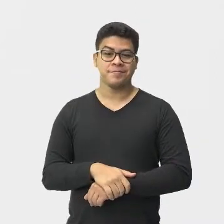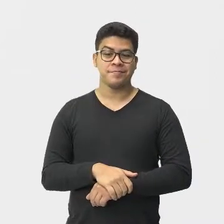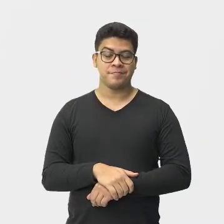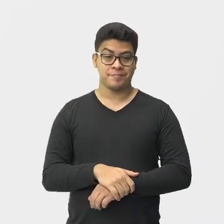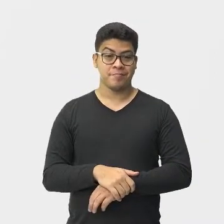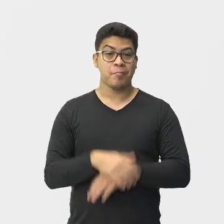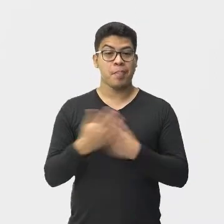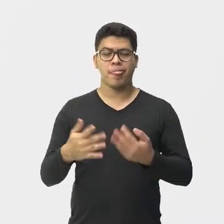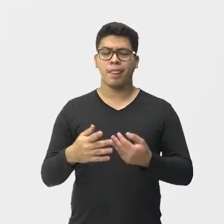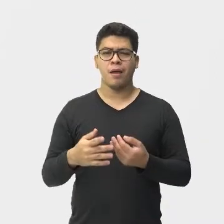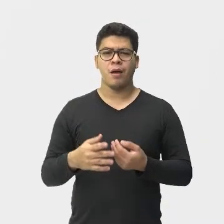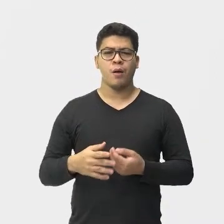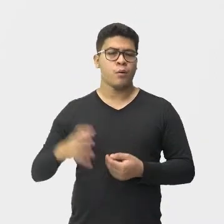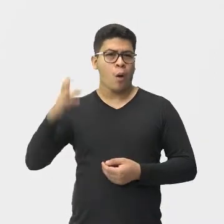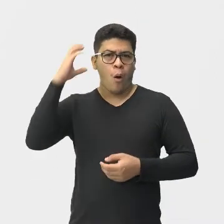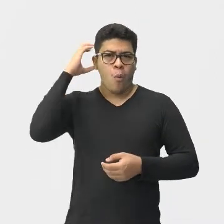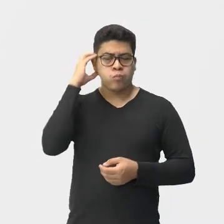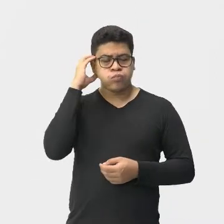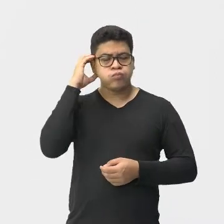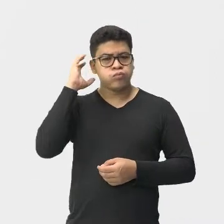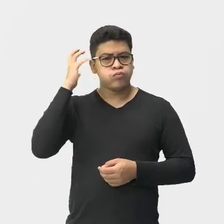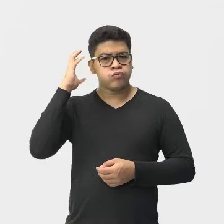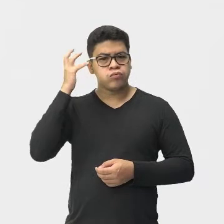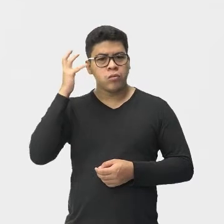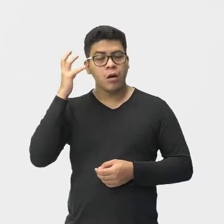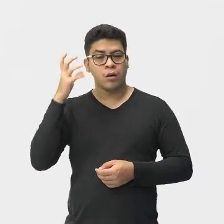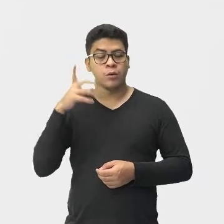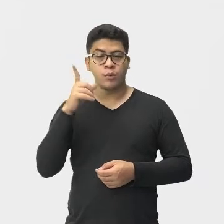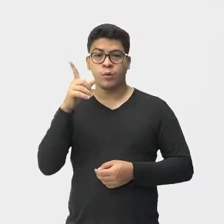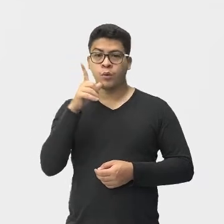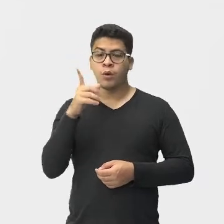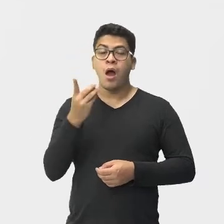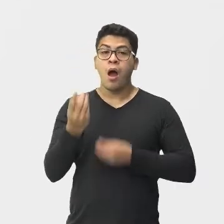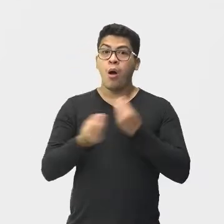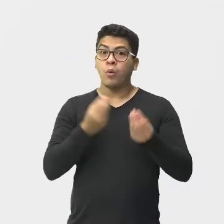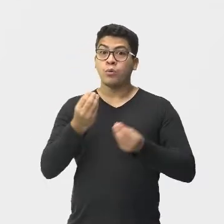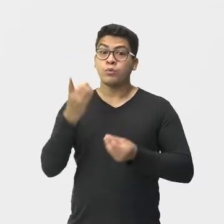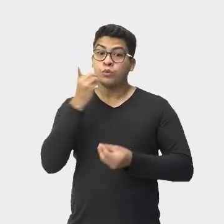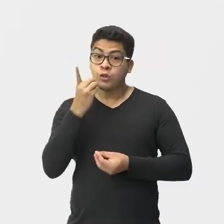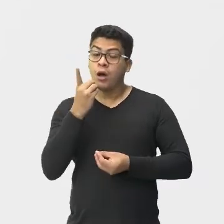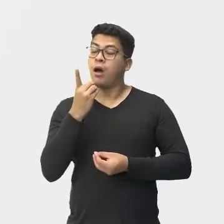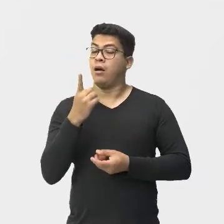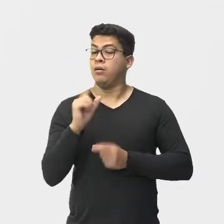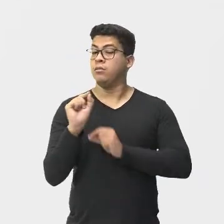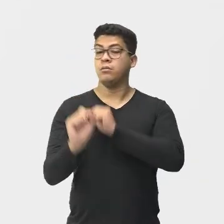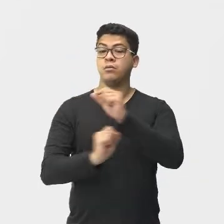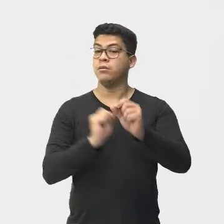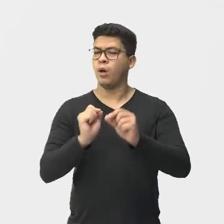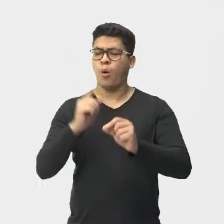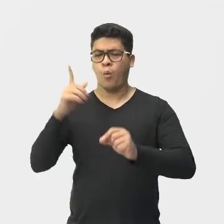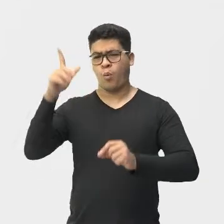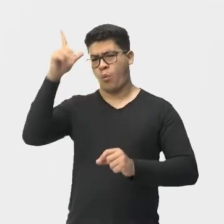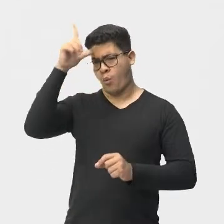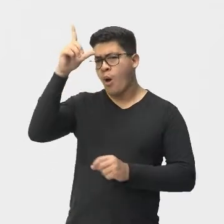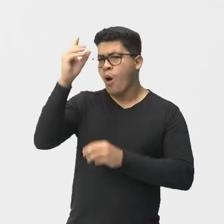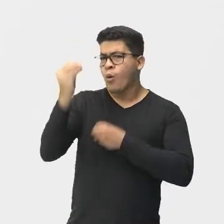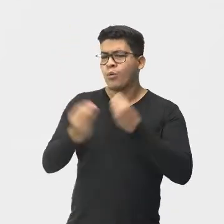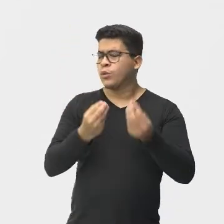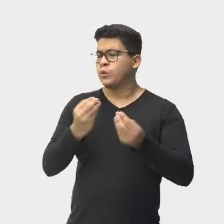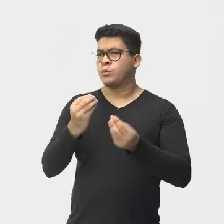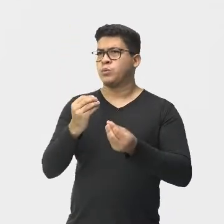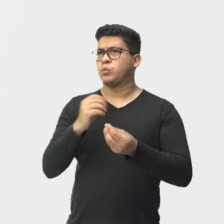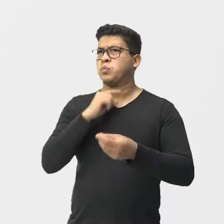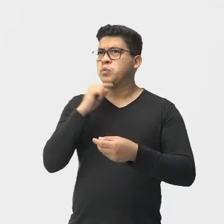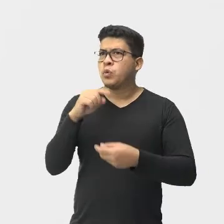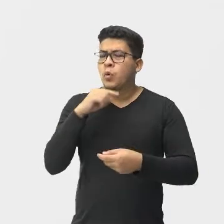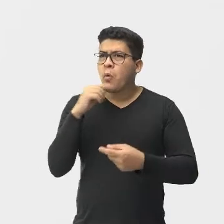Nas transmissões por rádio, o dia do desembarque foi chamado de dia D para que os alemães não pudessem identificar a data